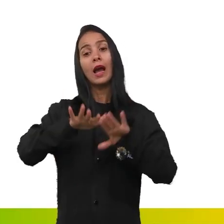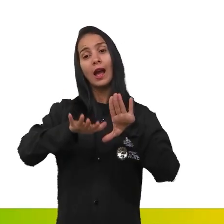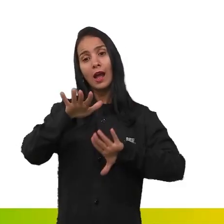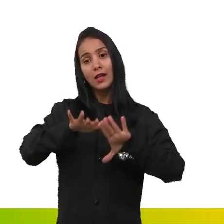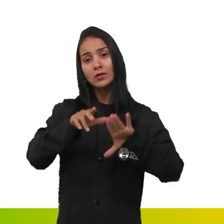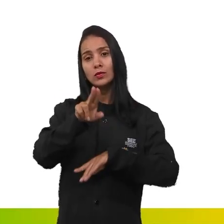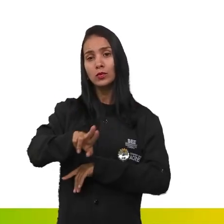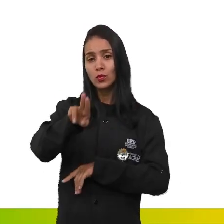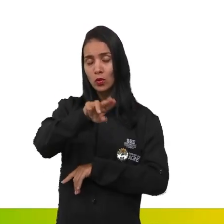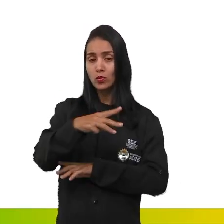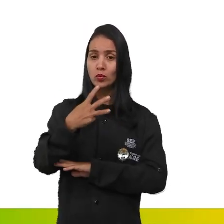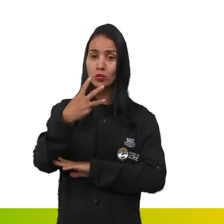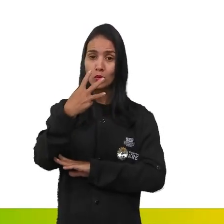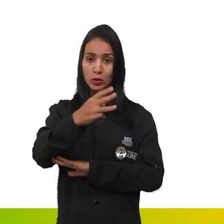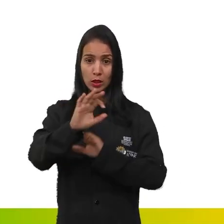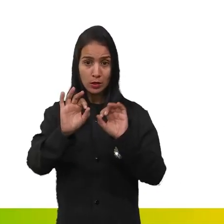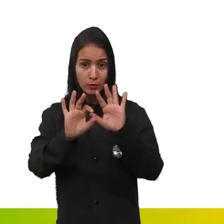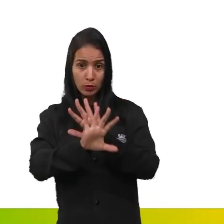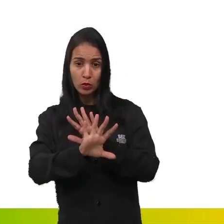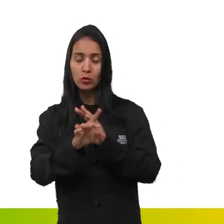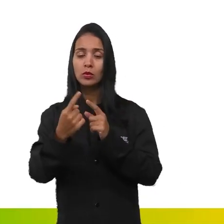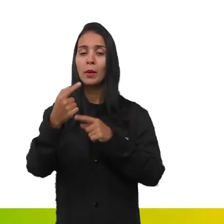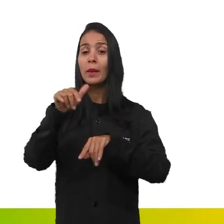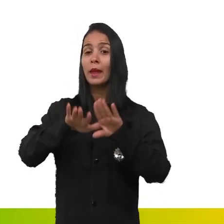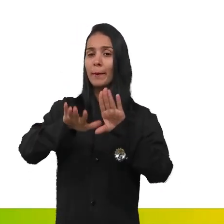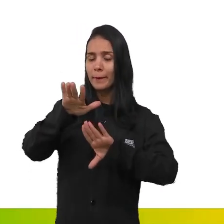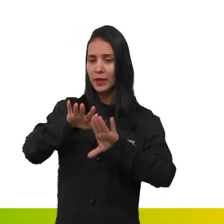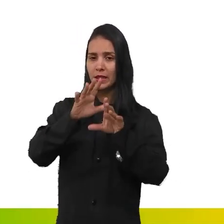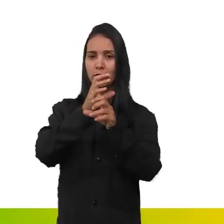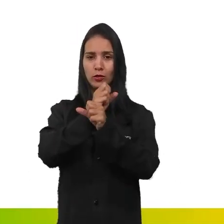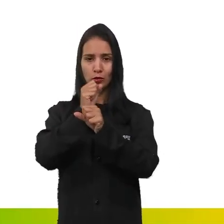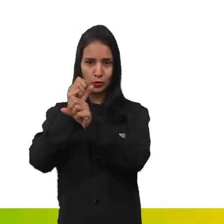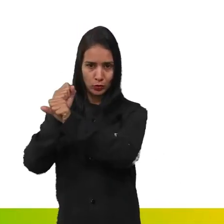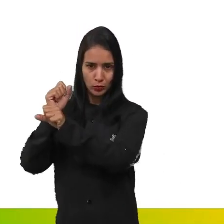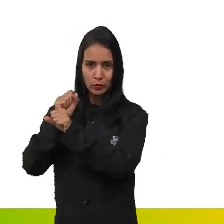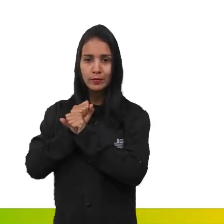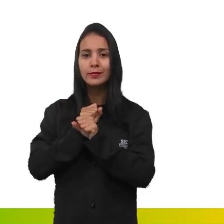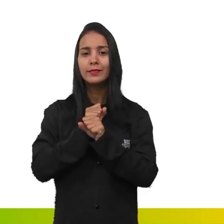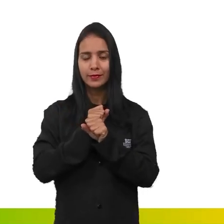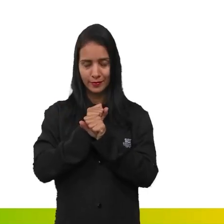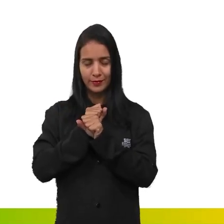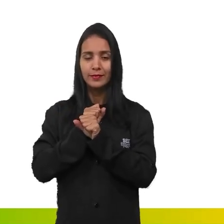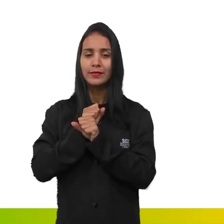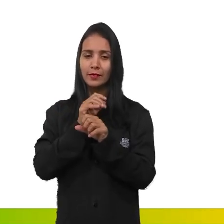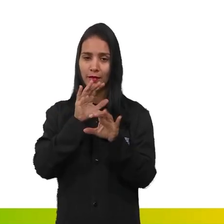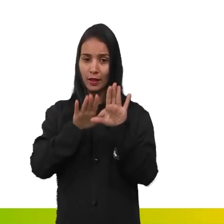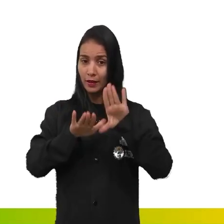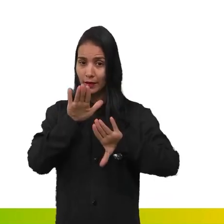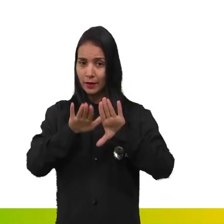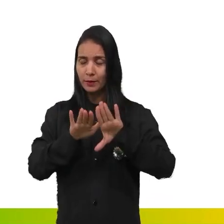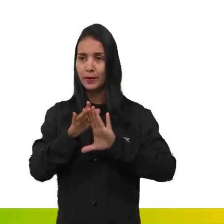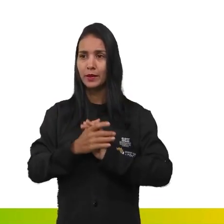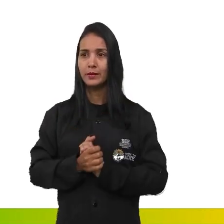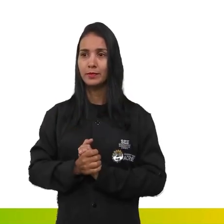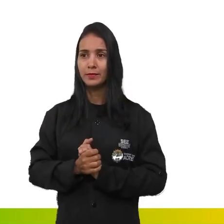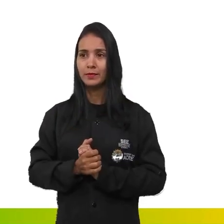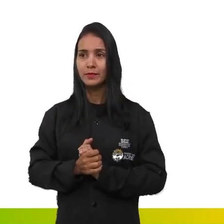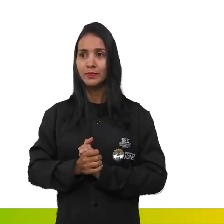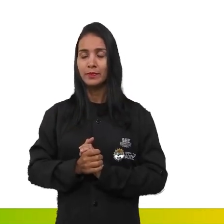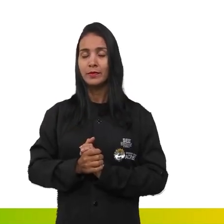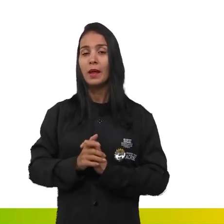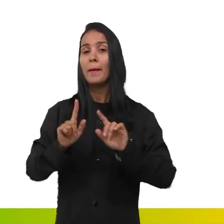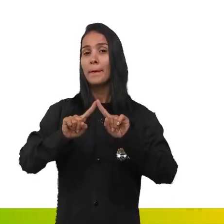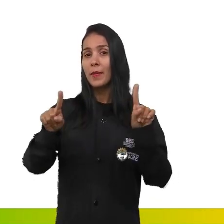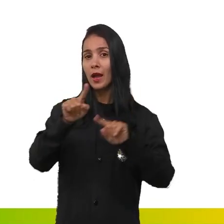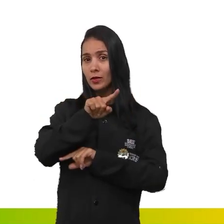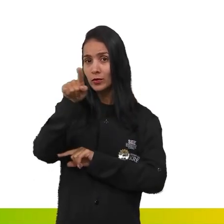de como a pessoa quer que você desenvolva as contas. Mas comumente é 3,14. Aí você pode usar essa